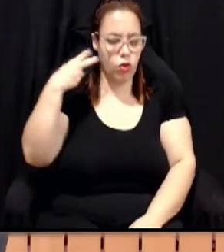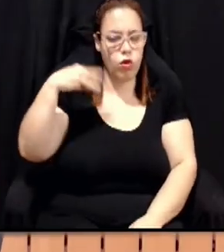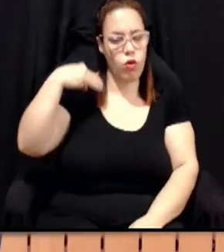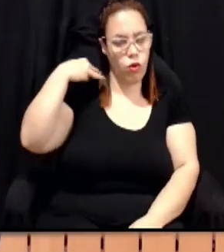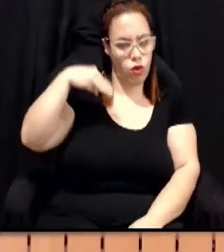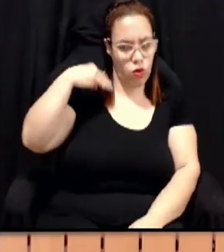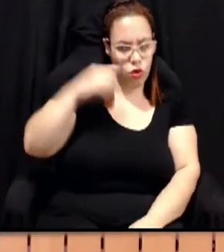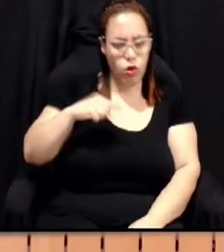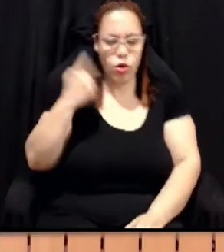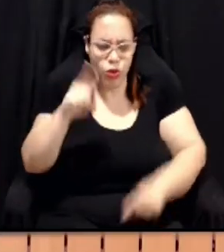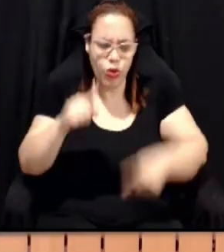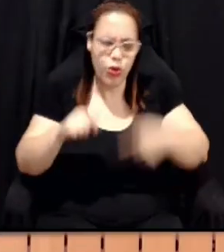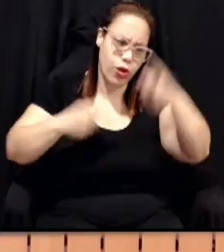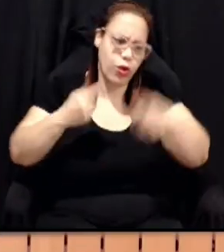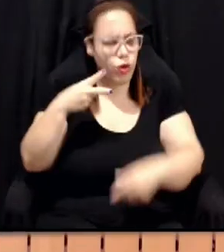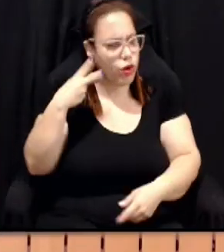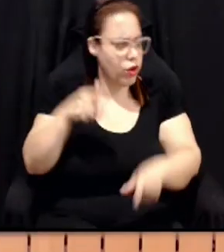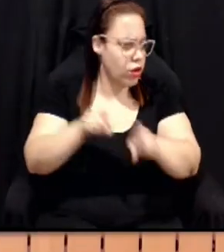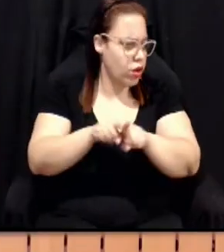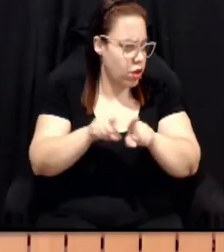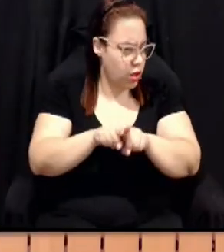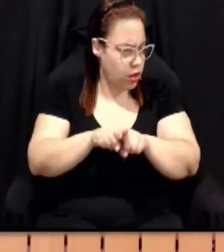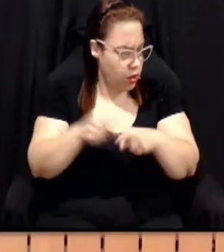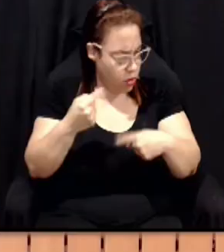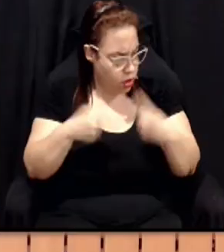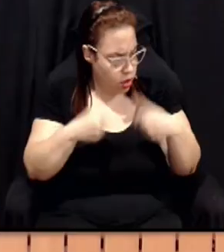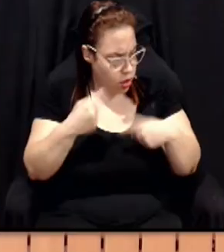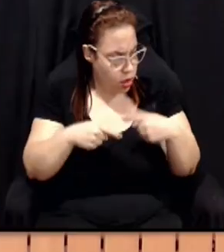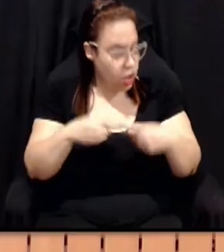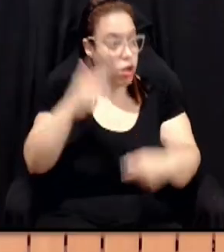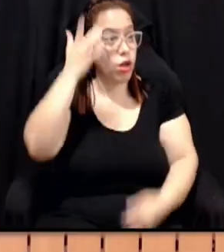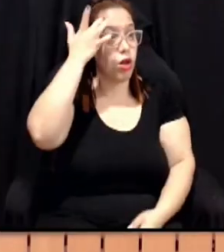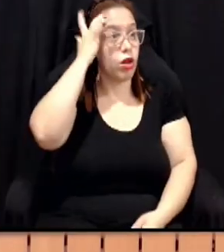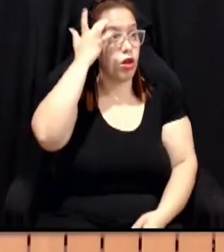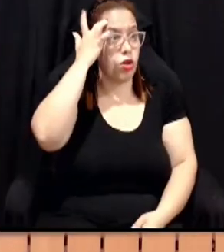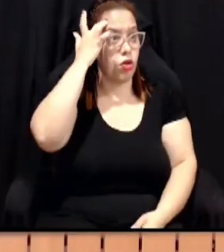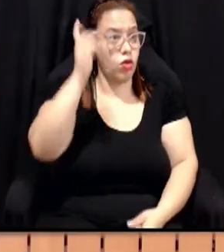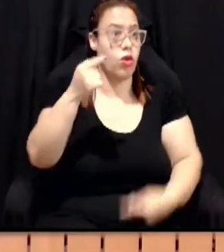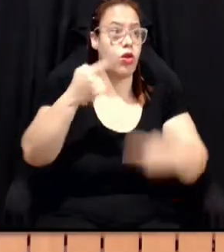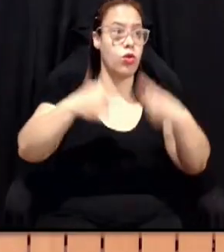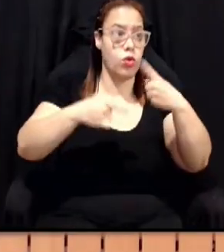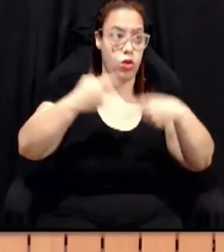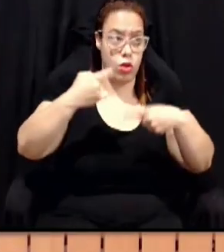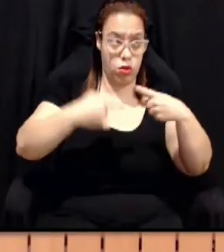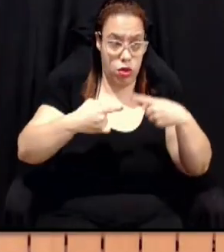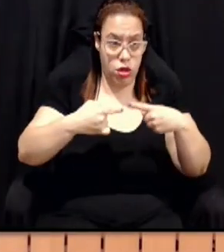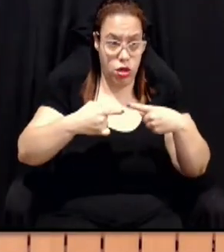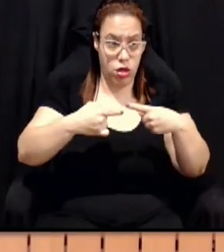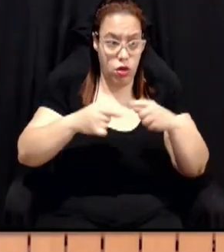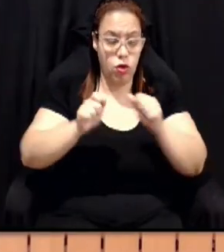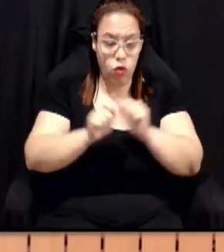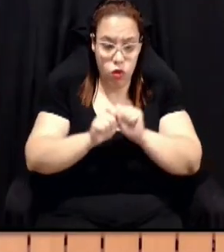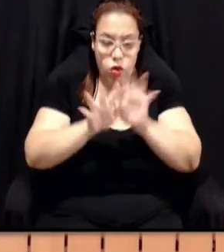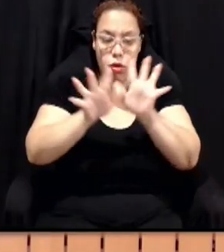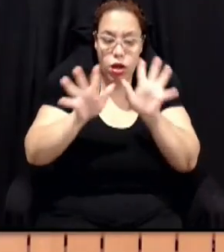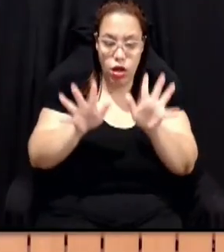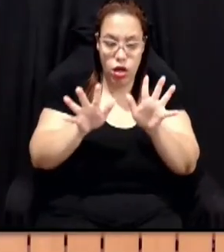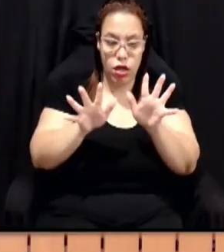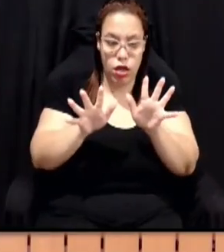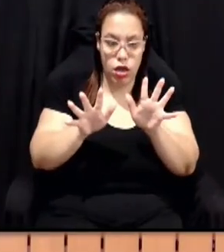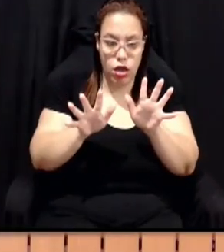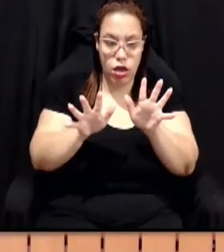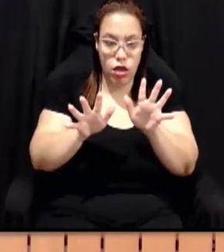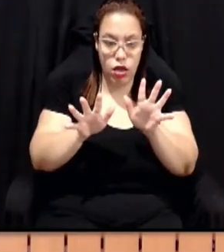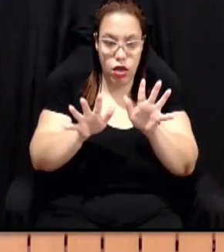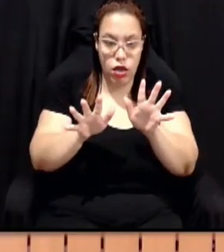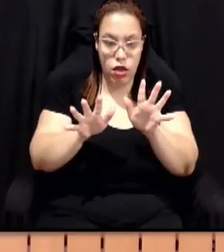vereadores que debateram. E eu acho que naquele debate, acho que ficou bem claro tudo que